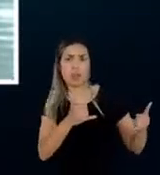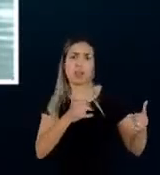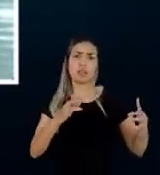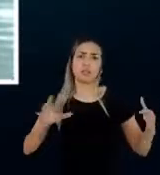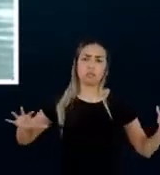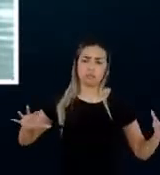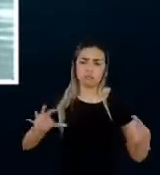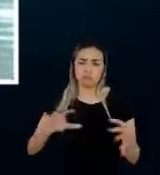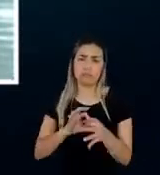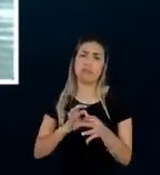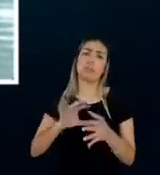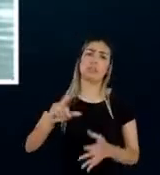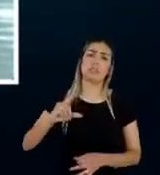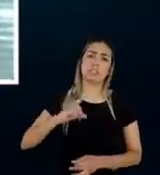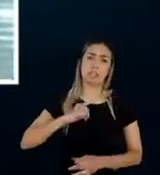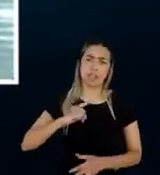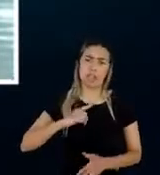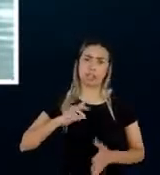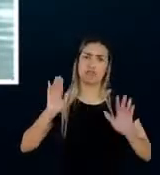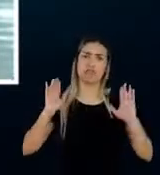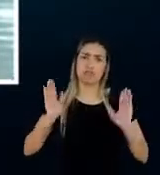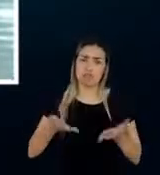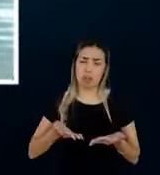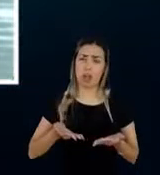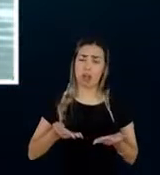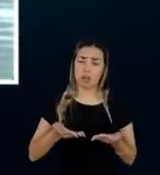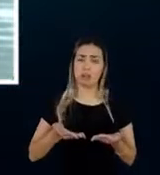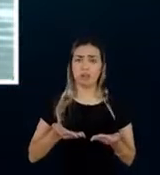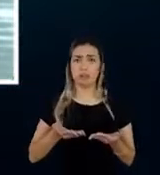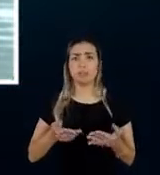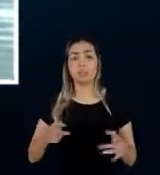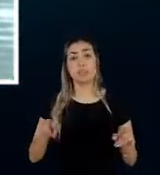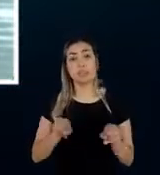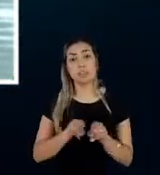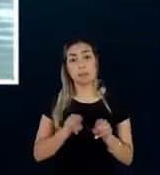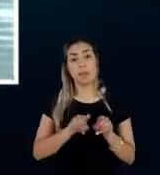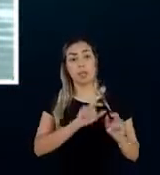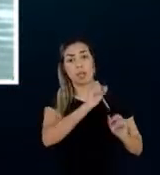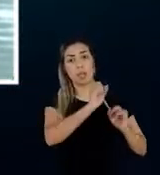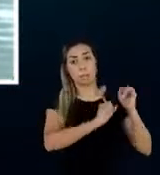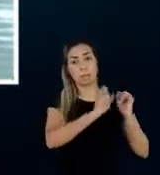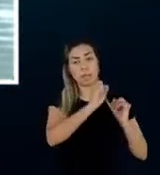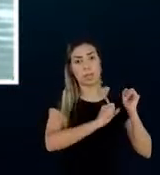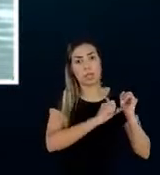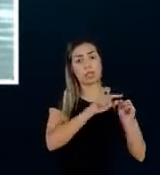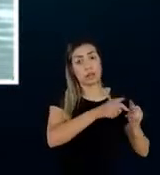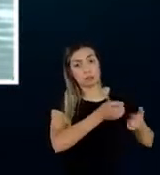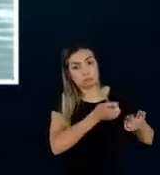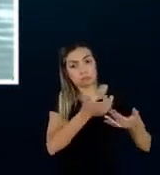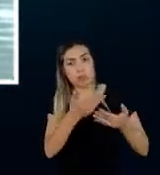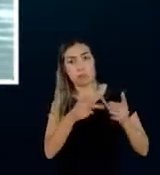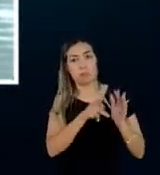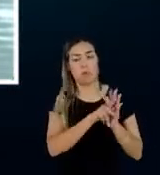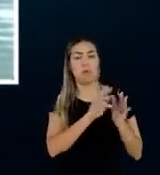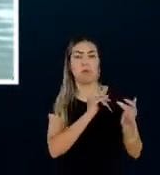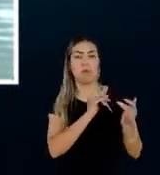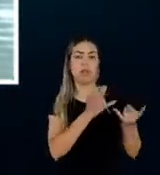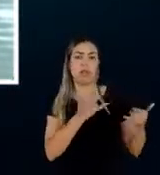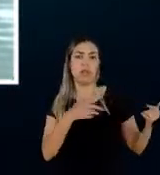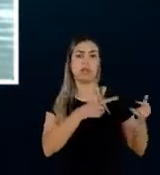distribuidoras, transmissoras, geradoras, e também com empresas fornecedoras para o setor elétrico, né? As